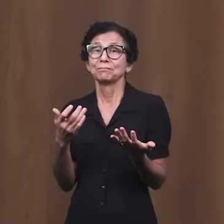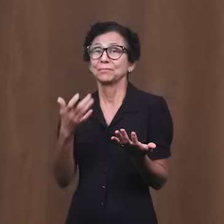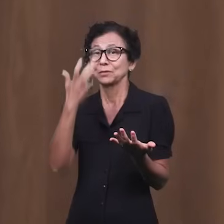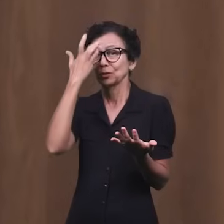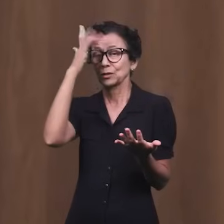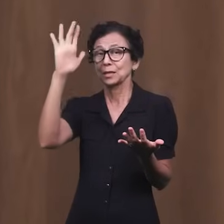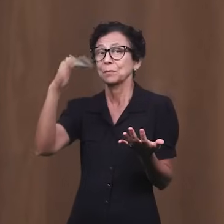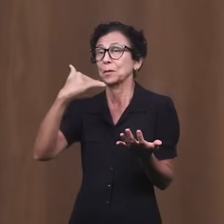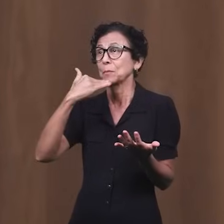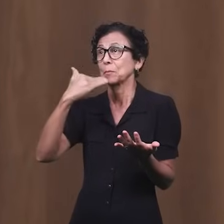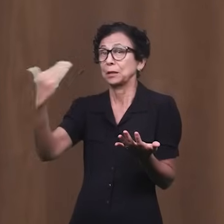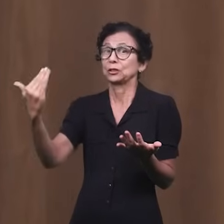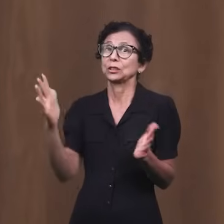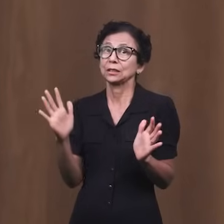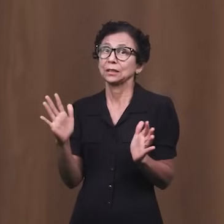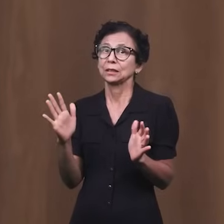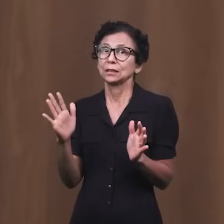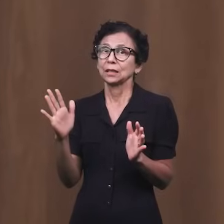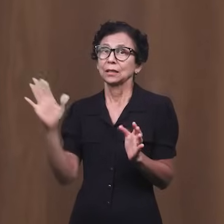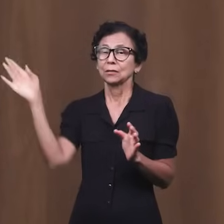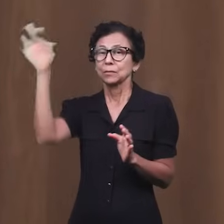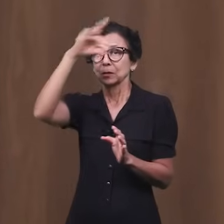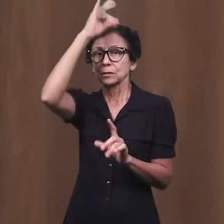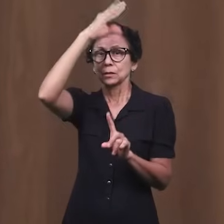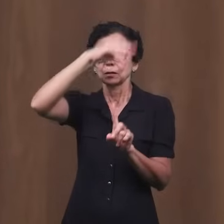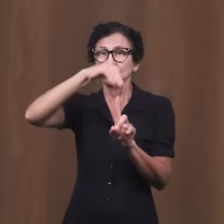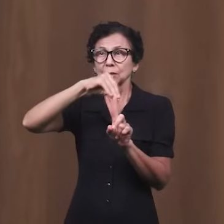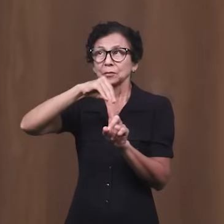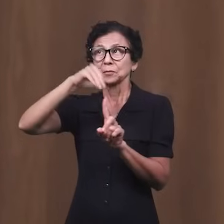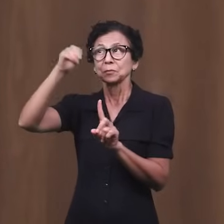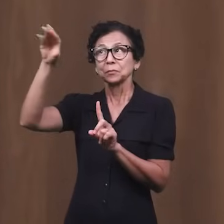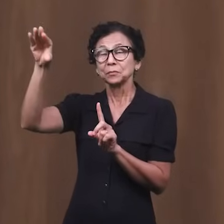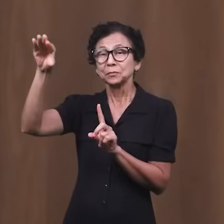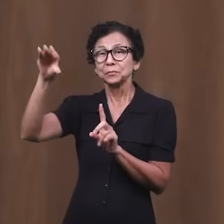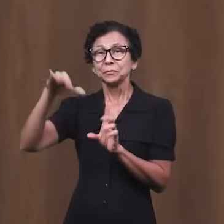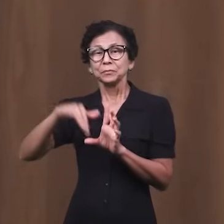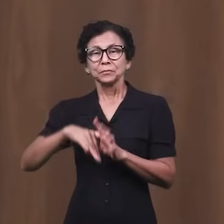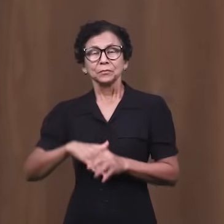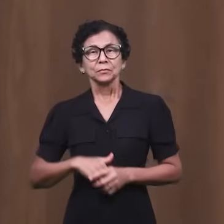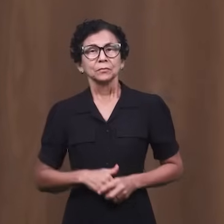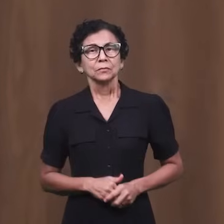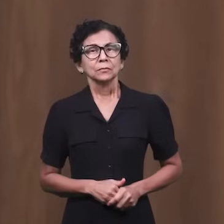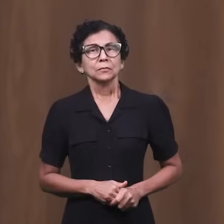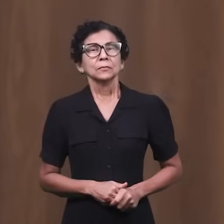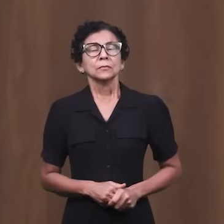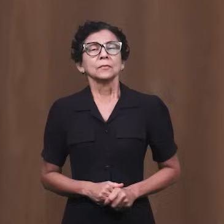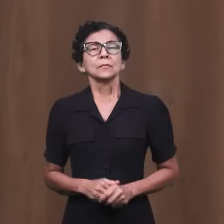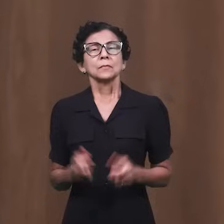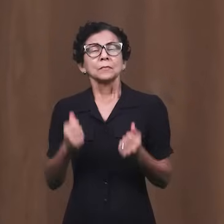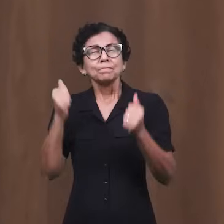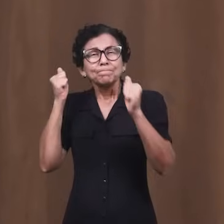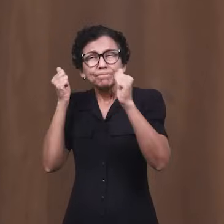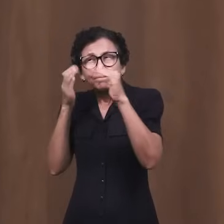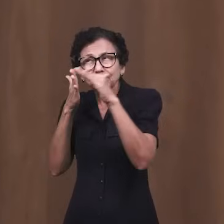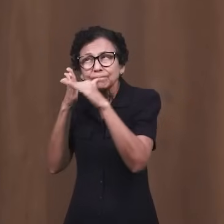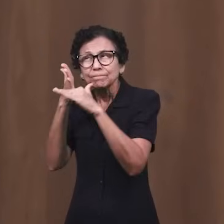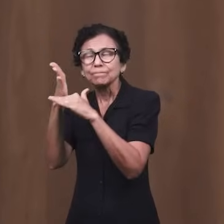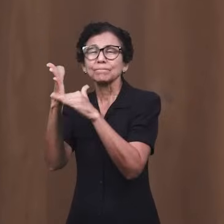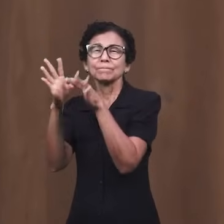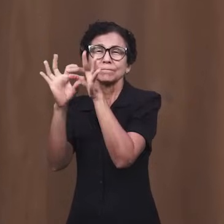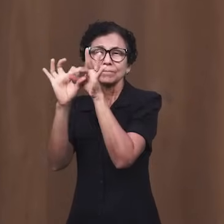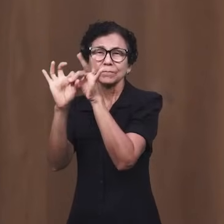pedir Como diz a palavra né mas o espírito santo intercede por nós Com Gemidos inexprimíveis se nós não entrarmos no tempo de Deus